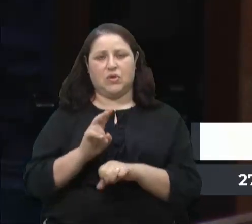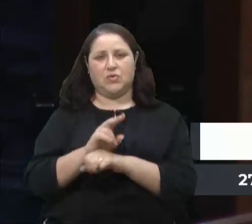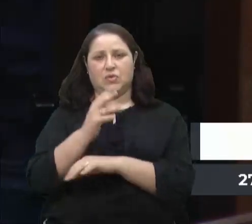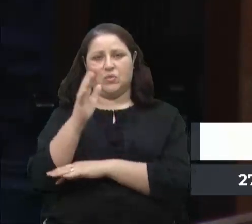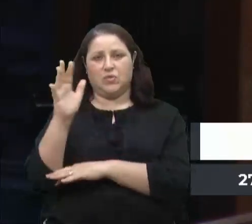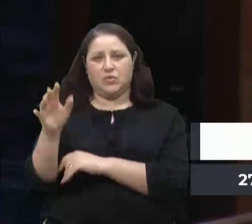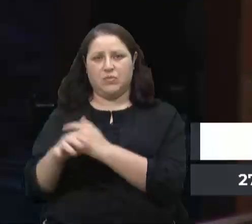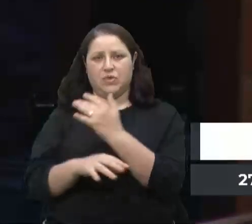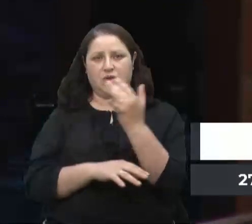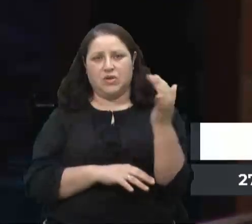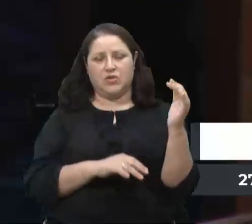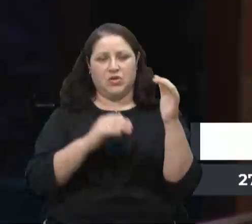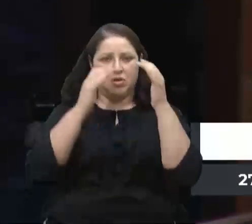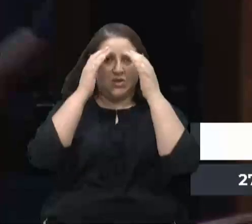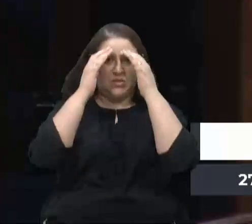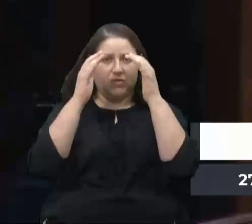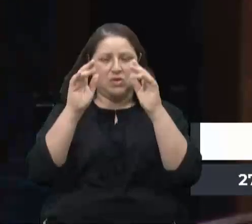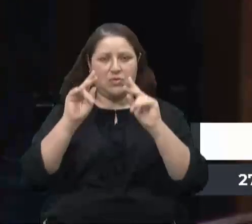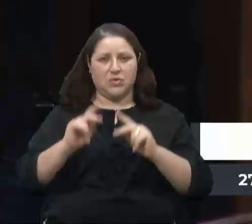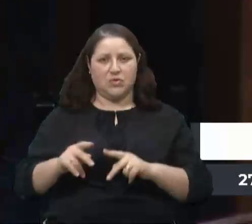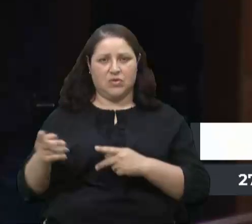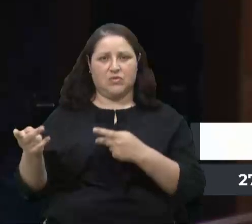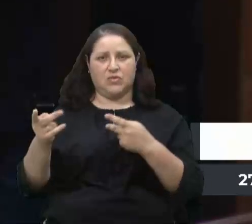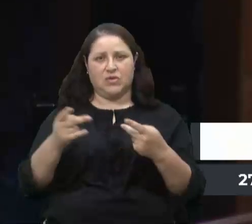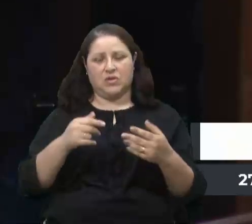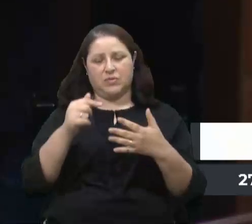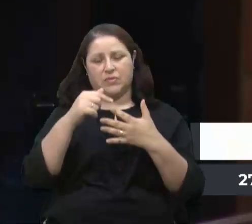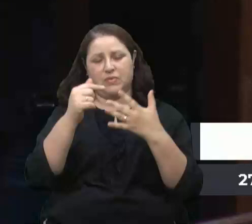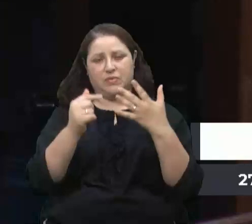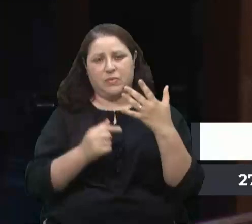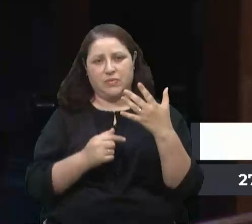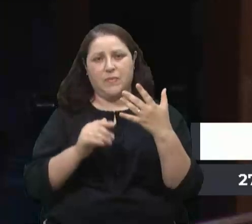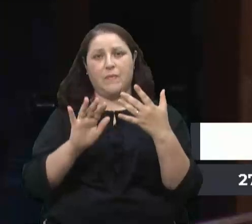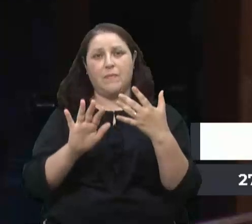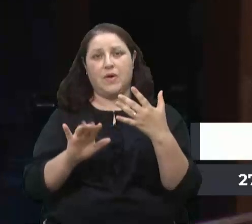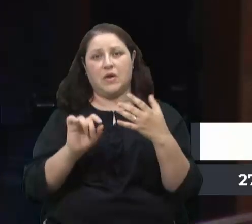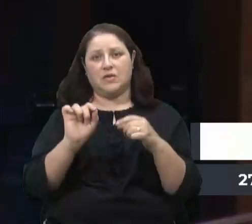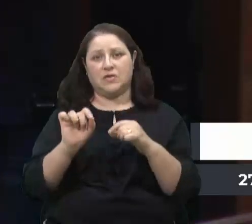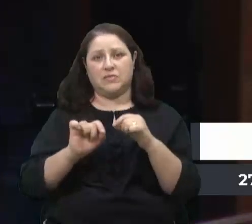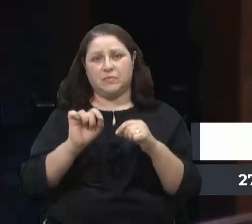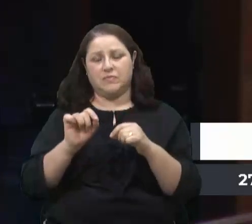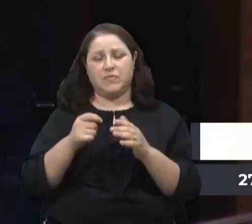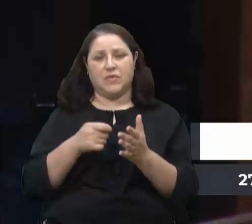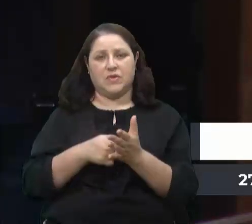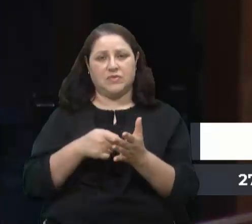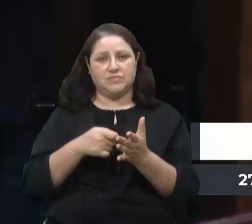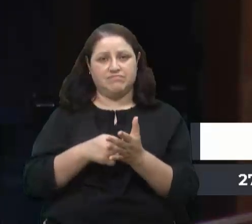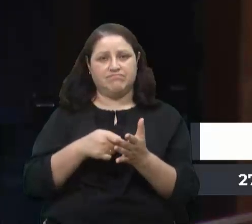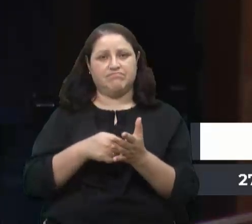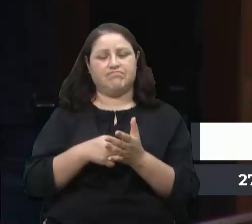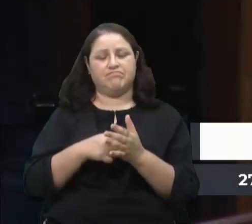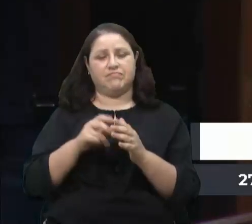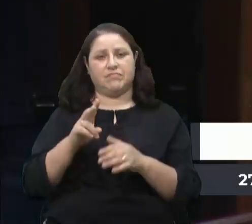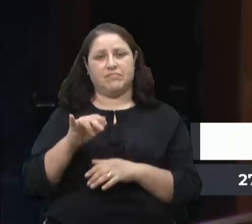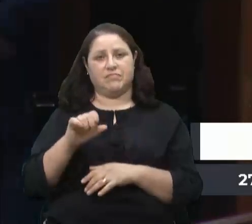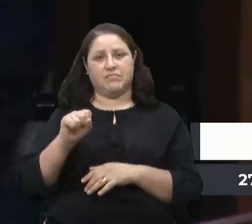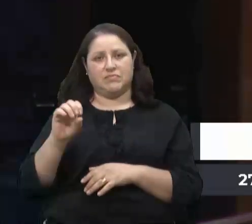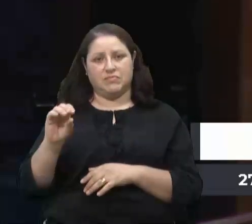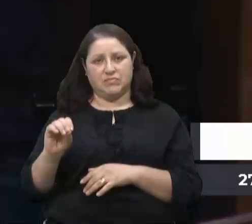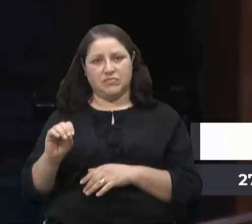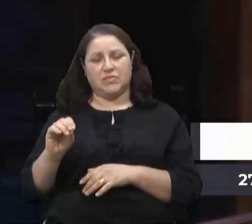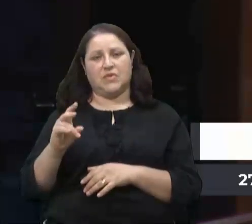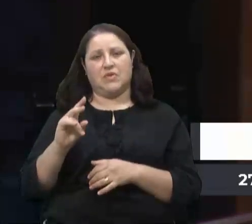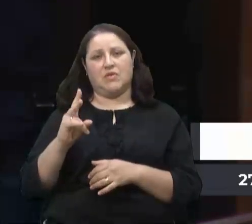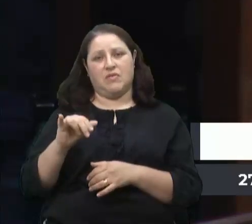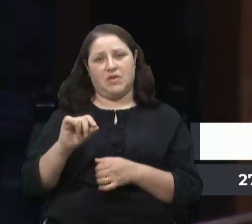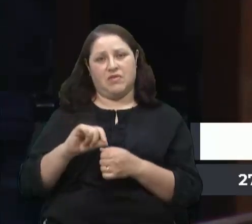ambiente, respeito a quem pensa diferente. Sim, são vários fatores, mas que a exigência de vistos vai